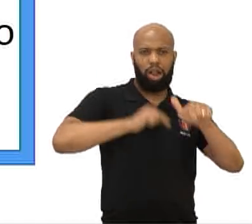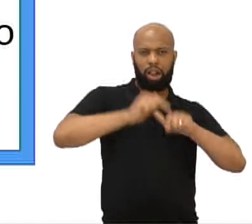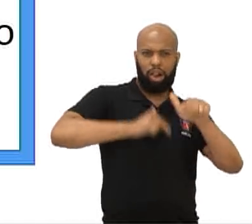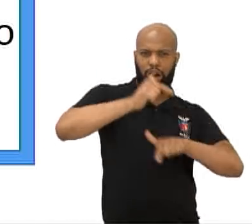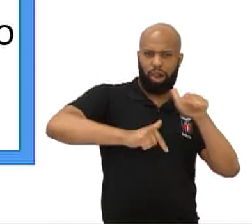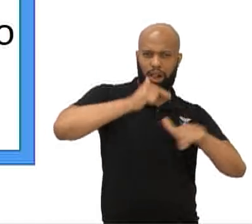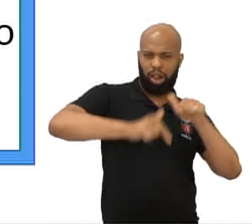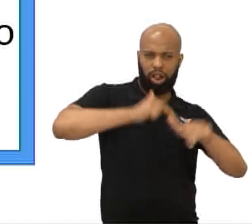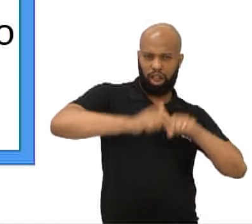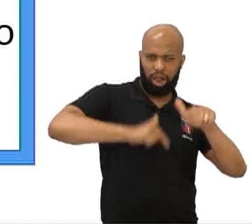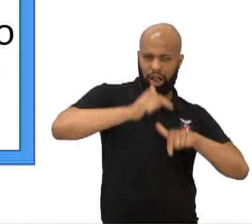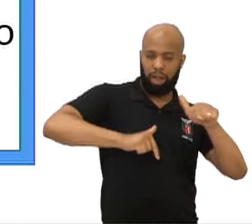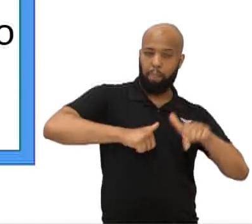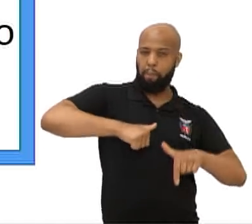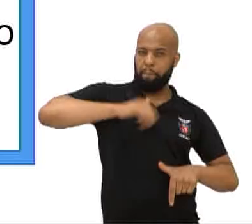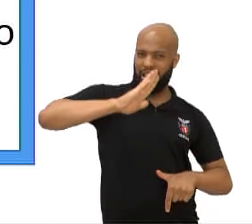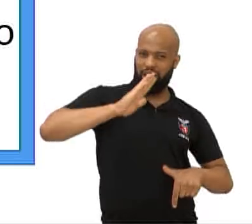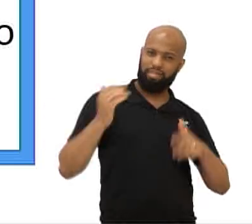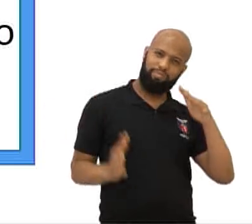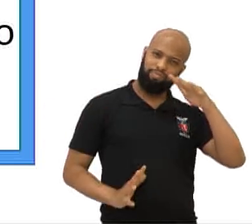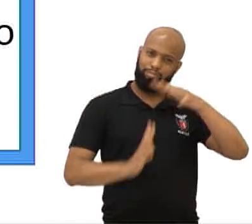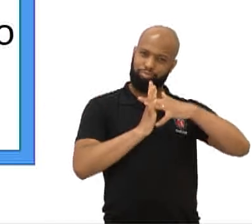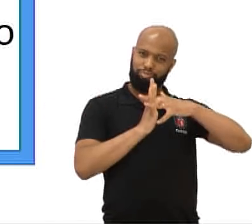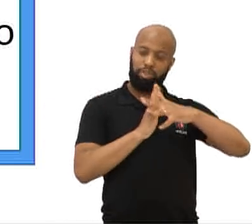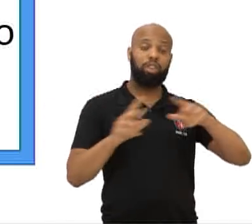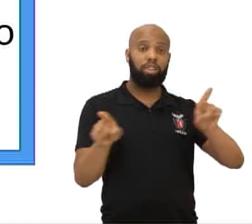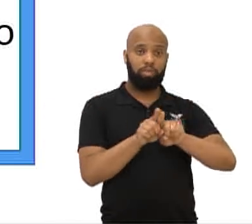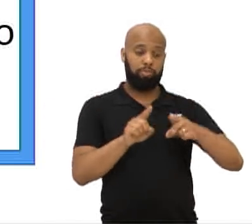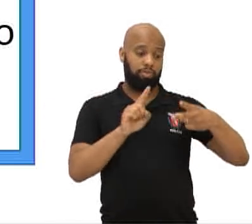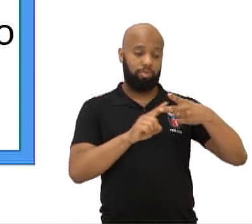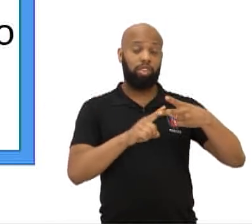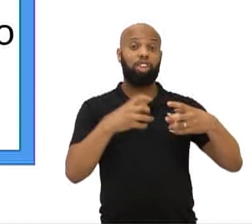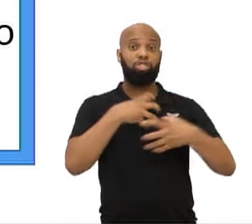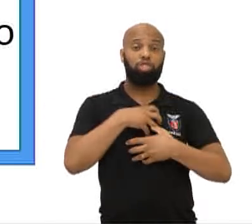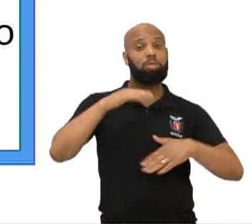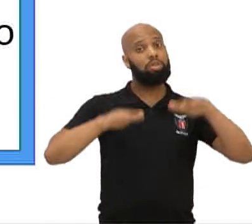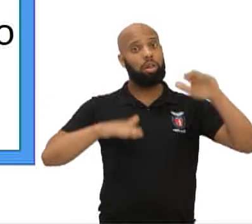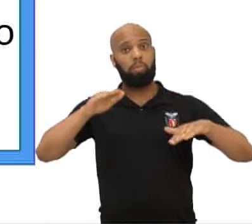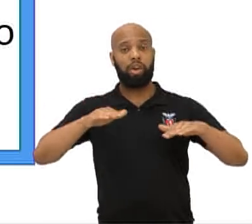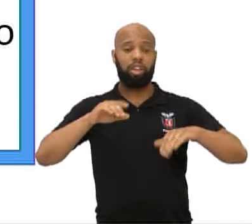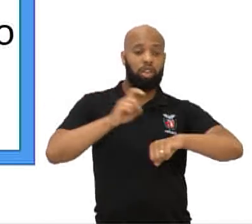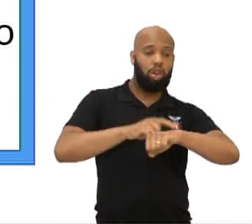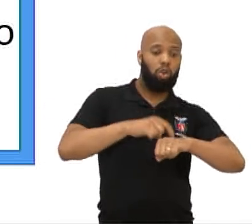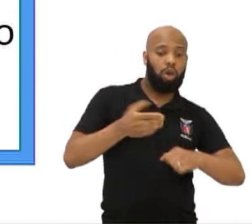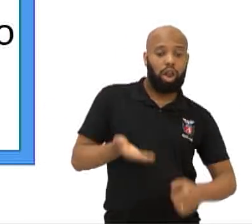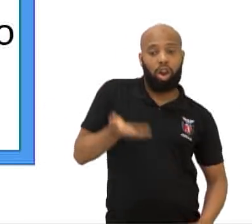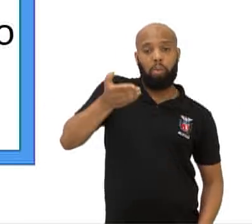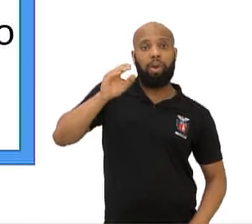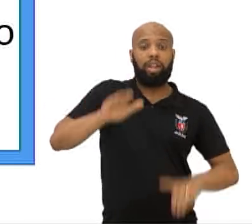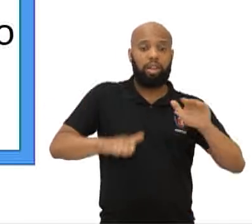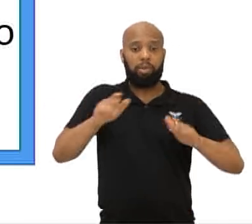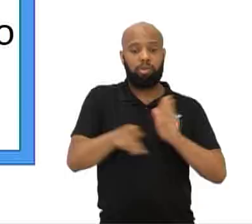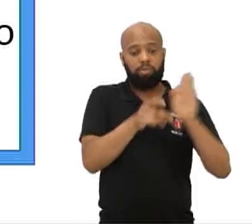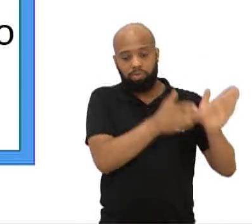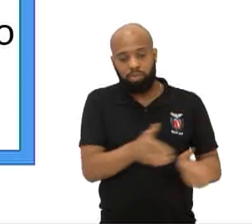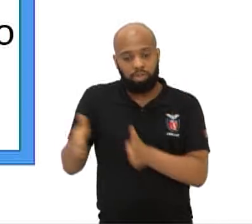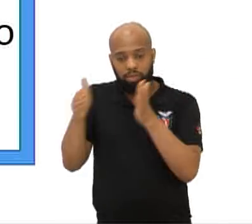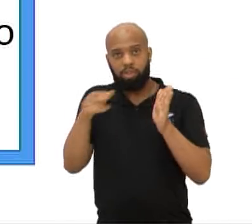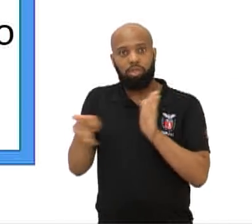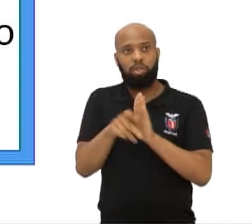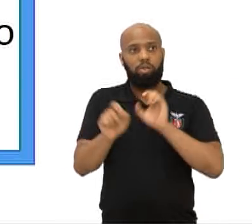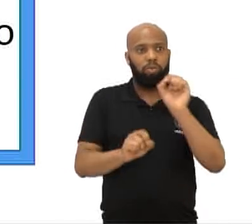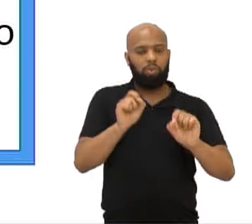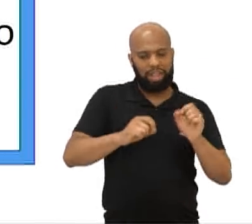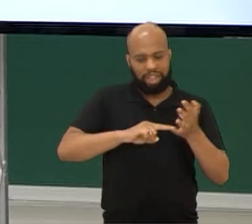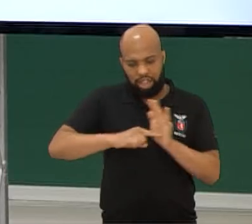trabalha mais além do seu horário, e a mais-valia relativa, quando essas horas aumentam de acordo com o desenvolvimento do processo de